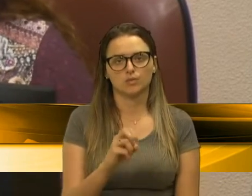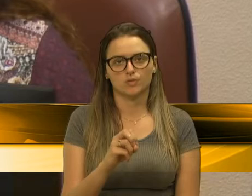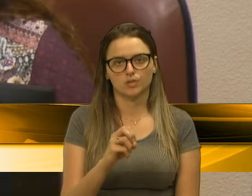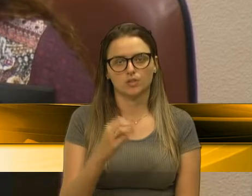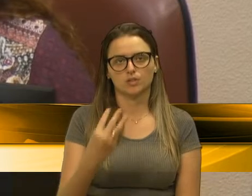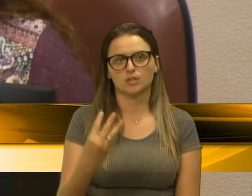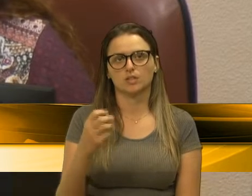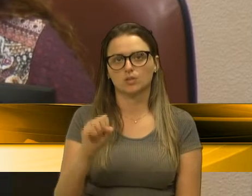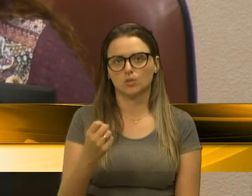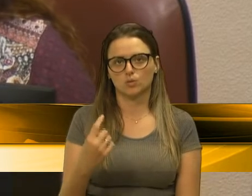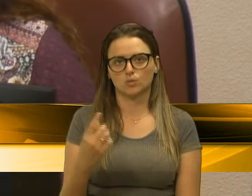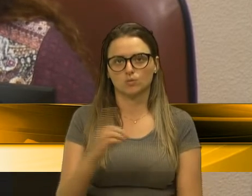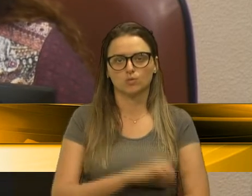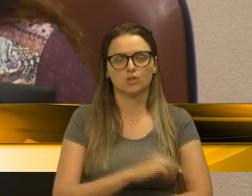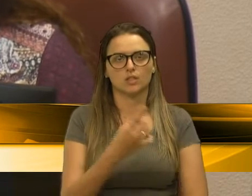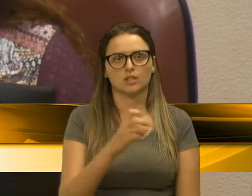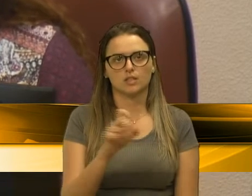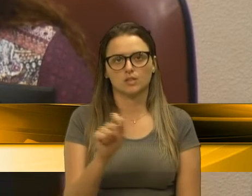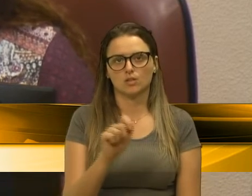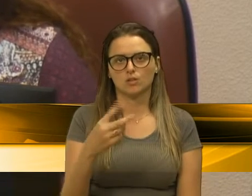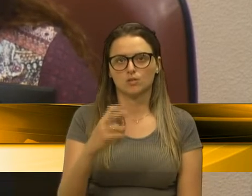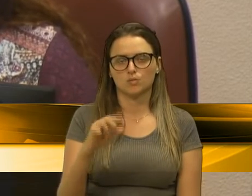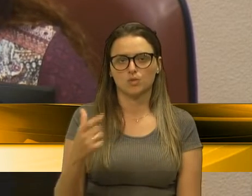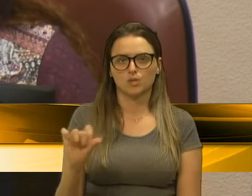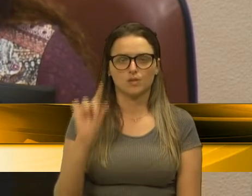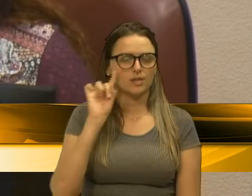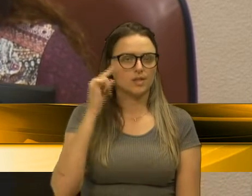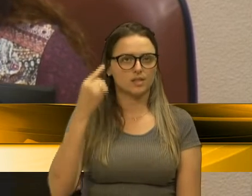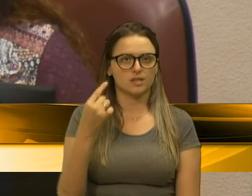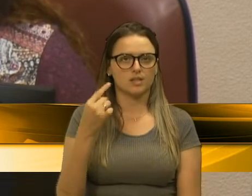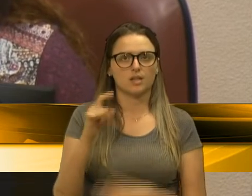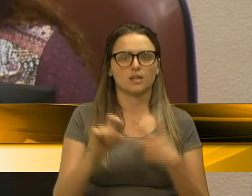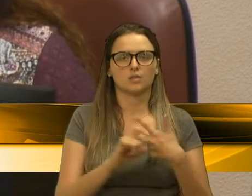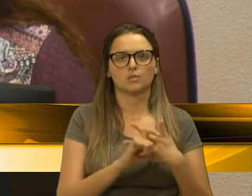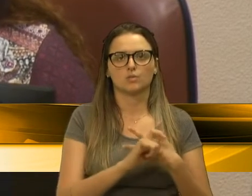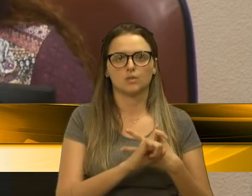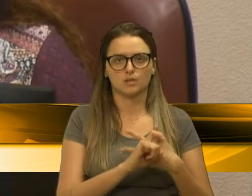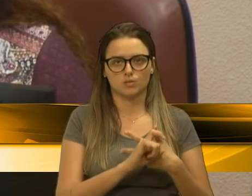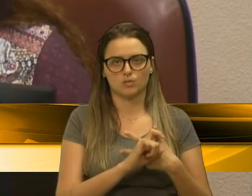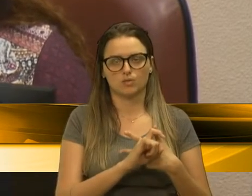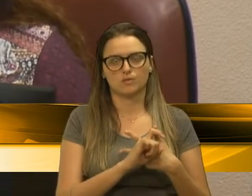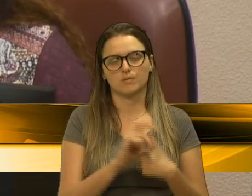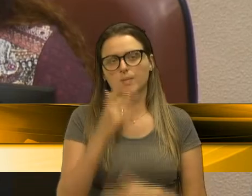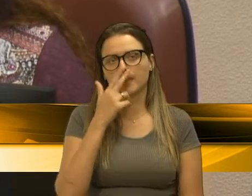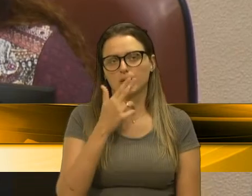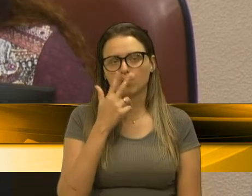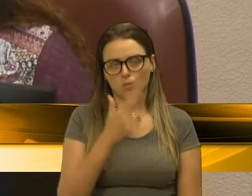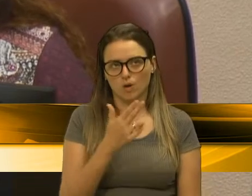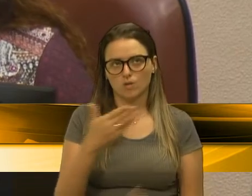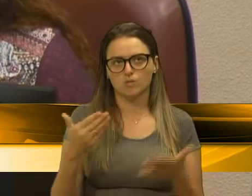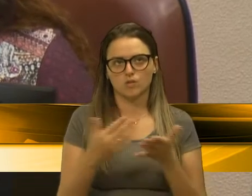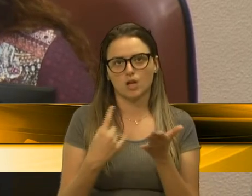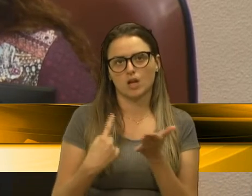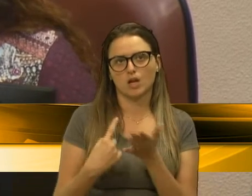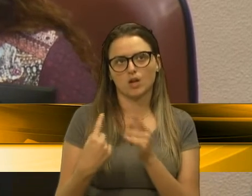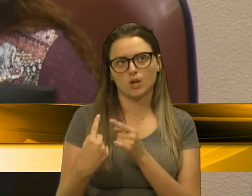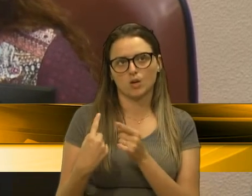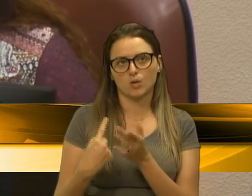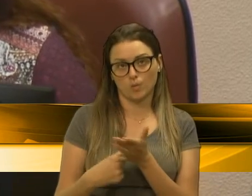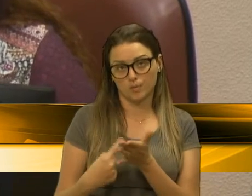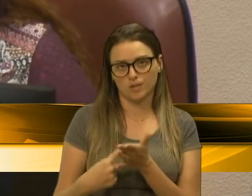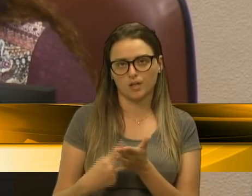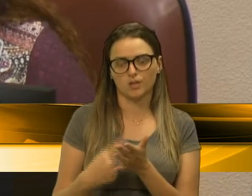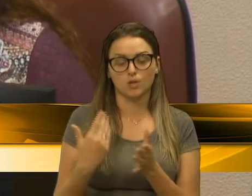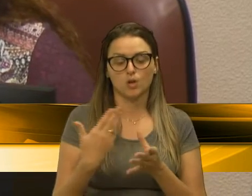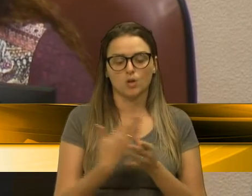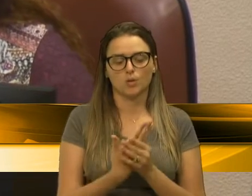20.381, de 15 de agosto de 2019, de autoria do Poder Executivo. Conforme previamente acordado, o supracitado processo